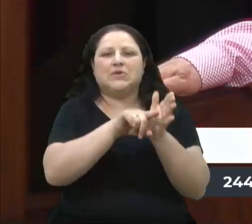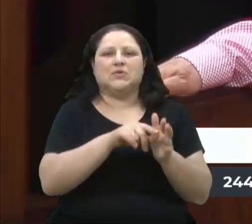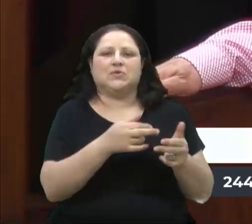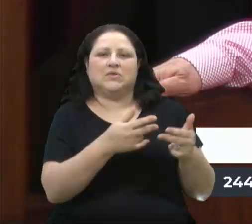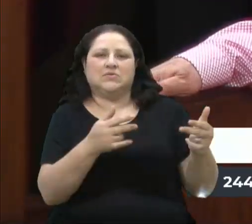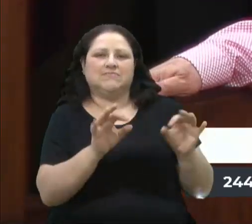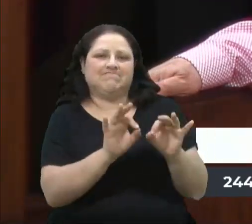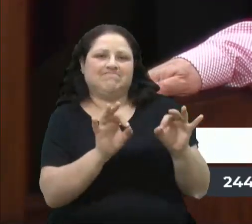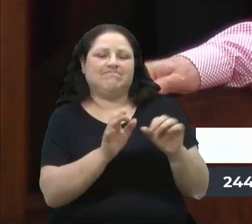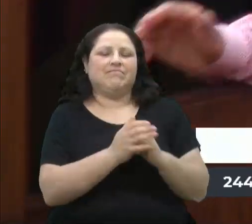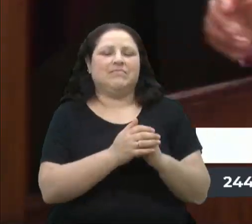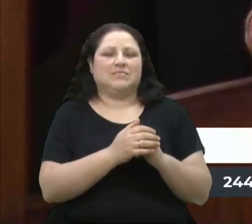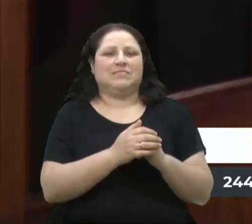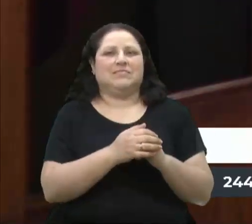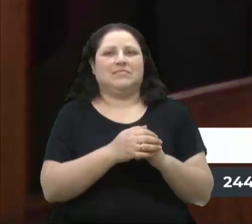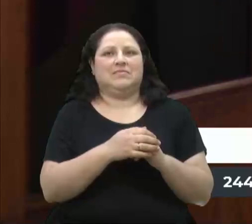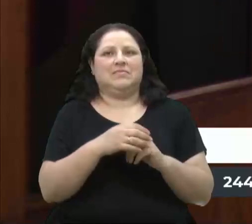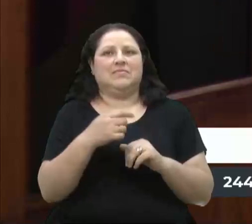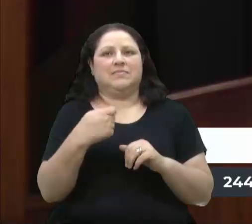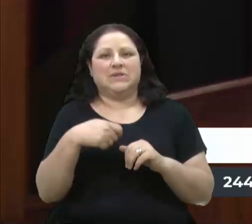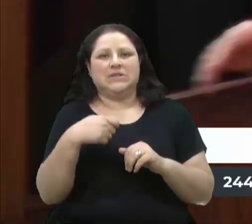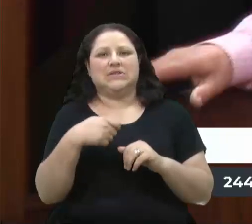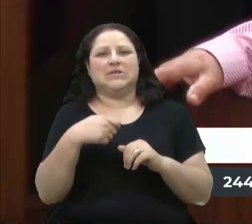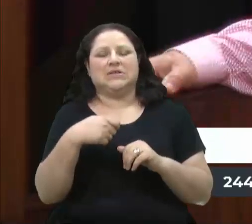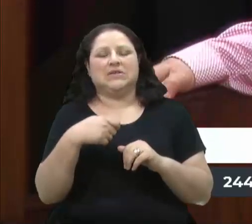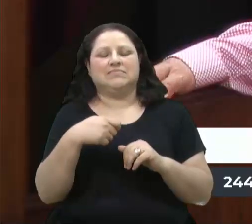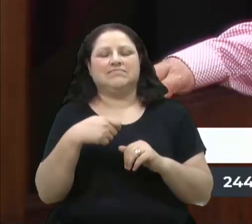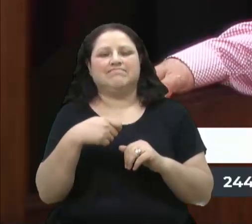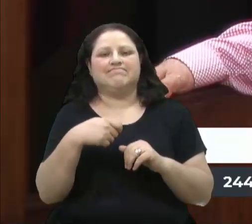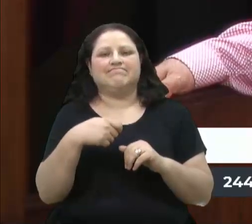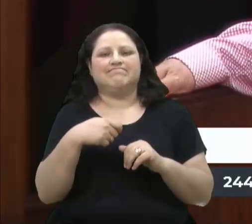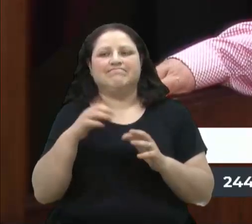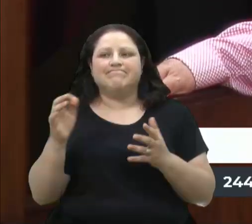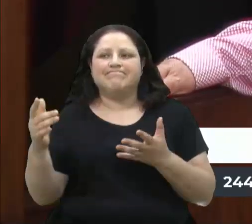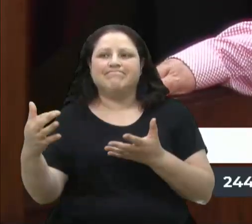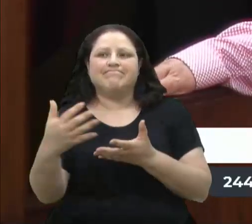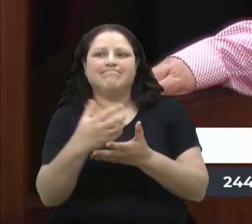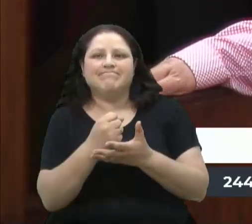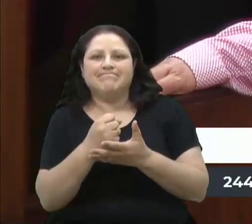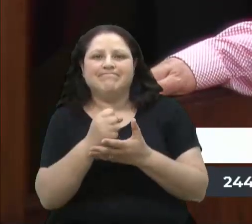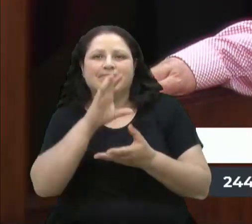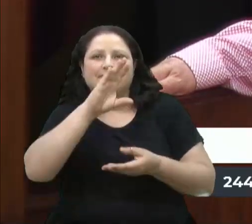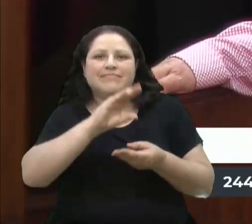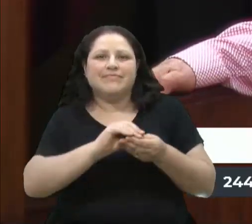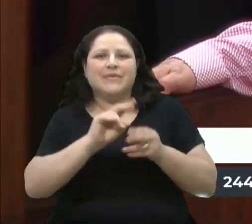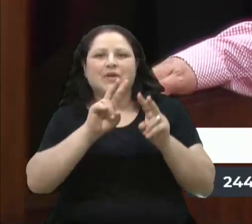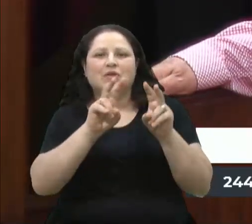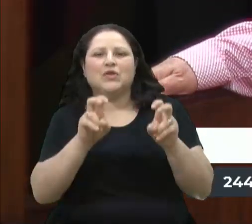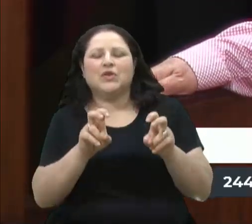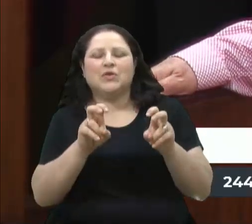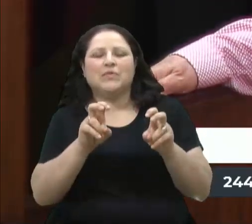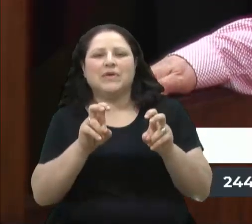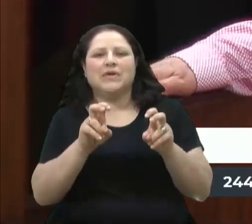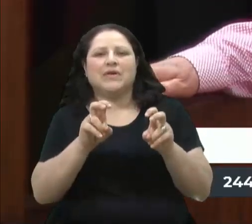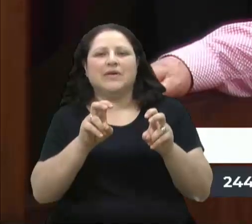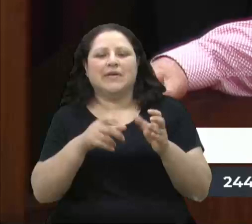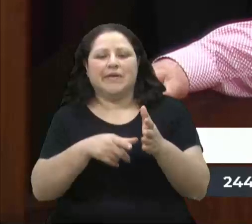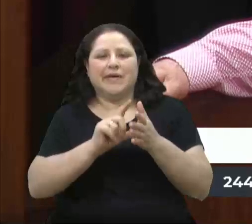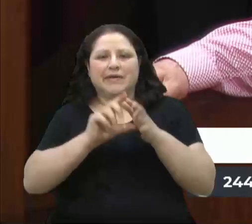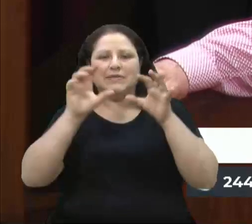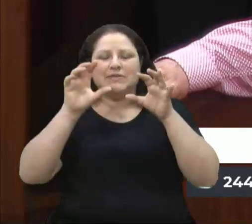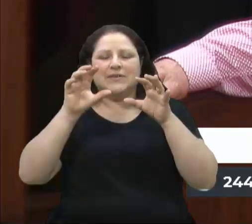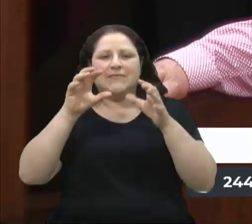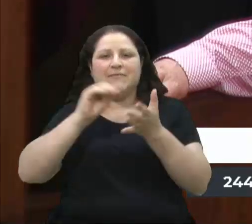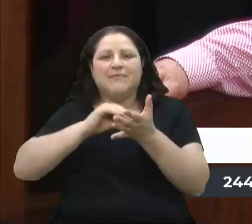outros, fazer sim um apanhado, como dizia do título, prevenção pré-estiagem. O porquê? A gente